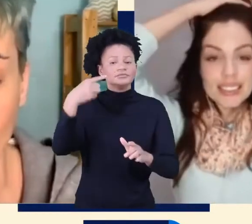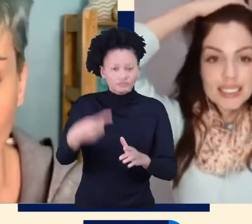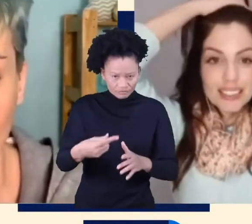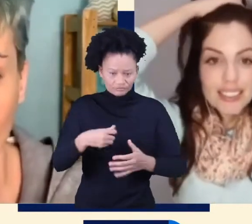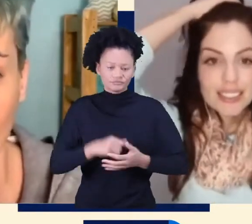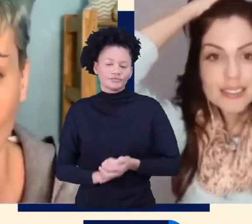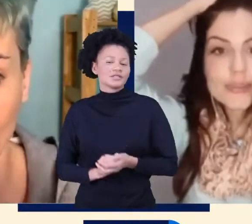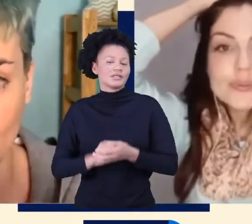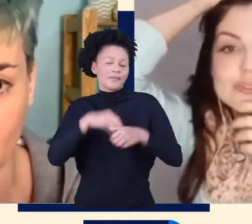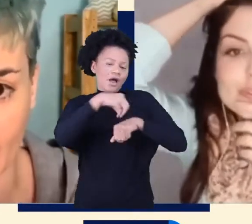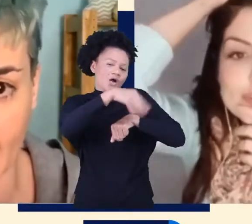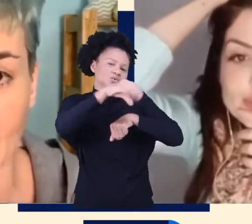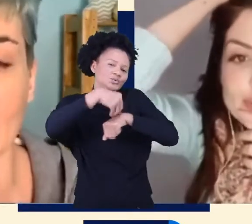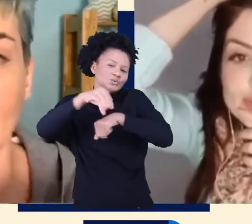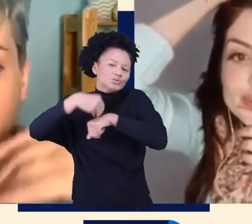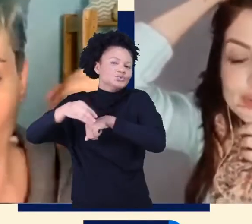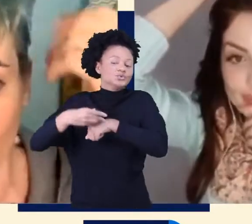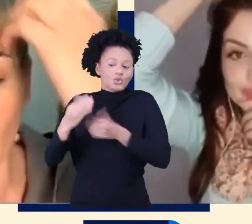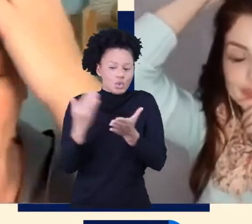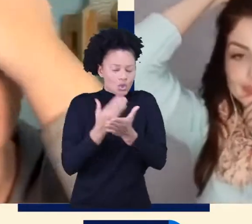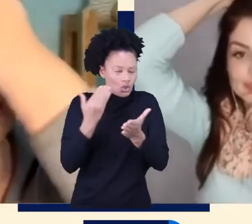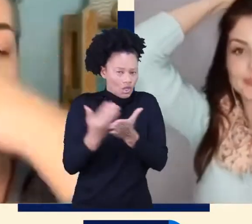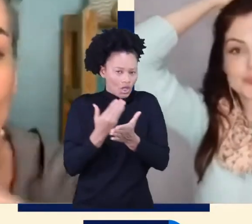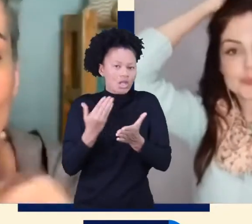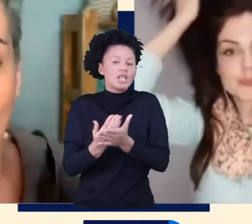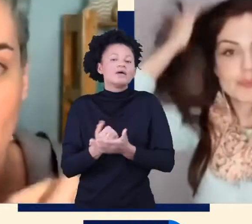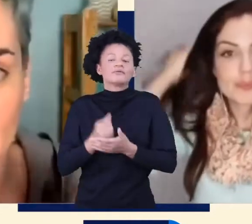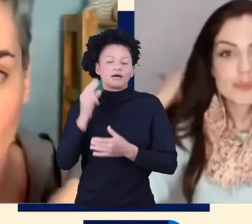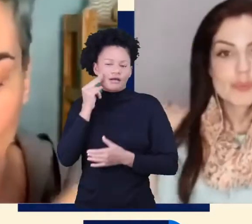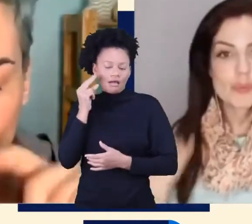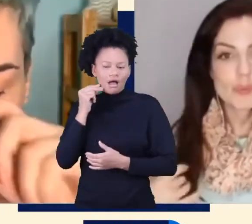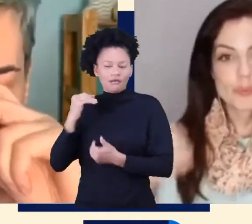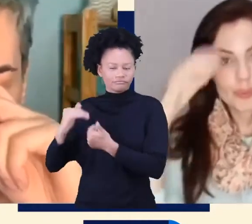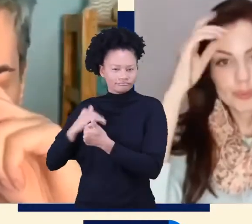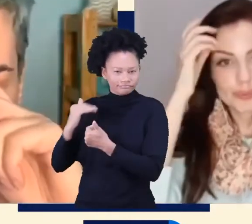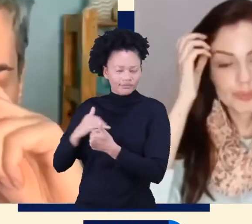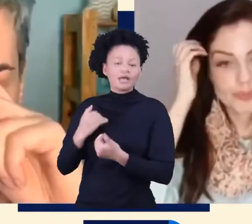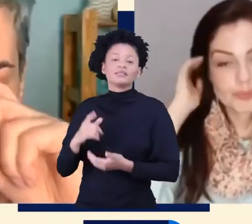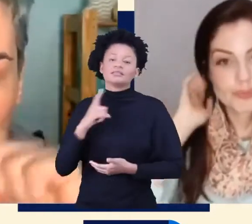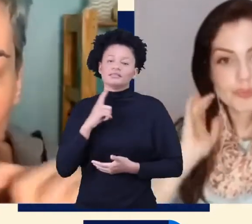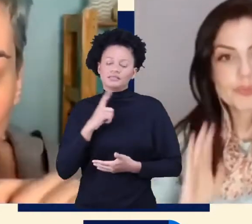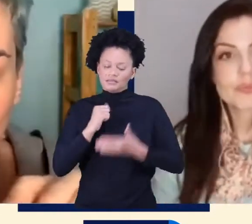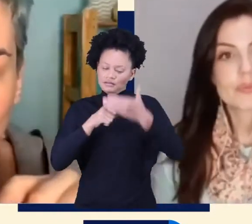livros que a Carol indica aqui. Tem lá, fica nos comentários,